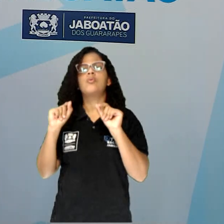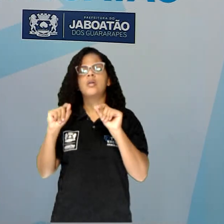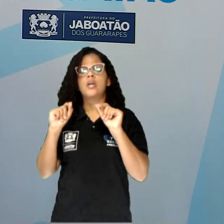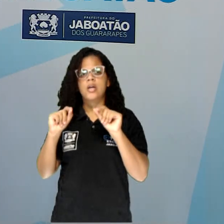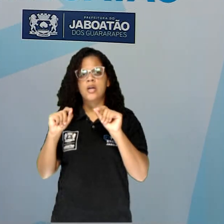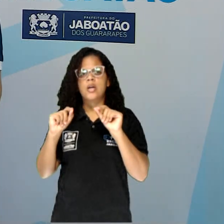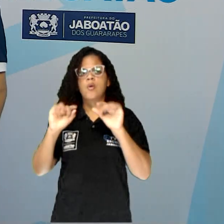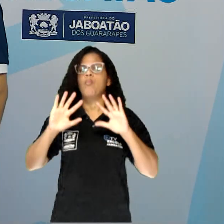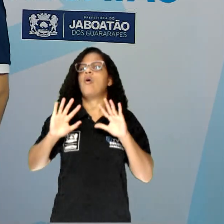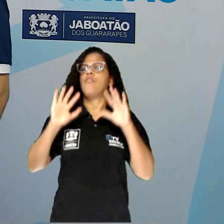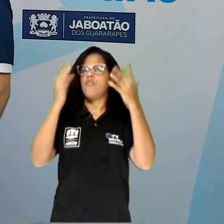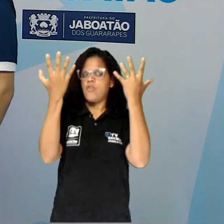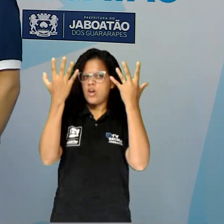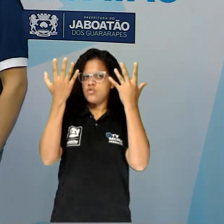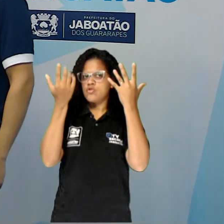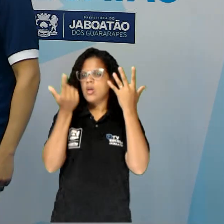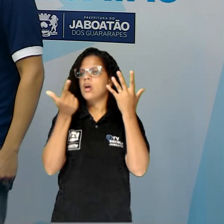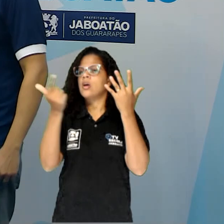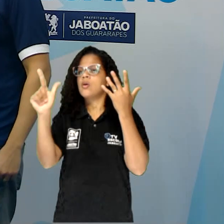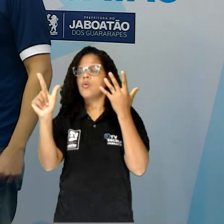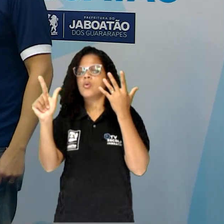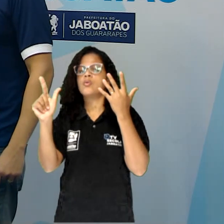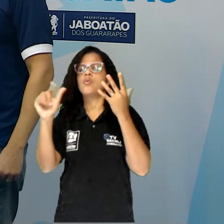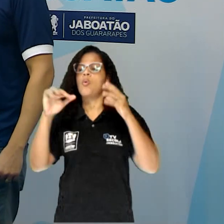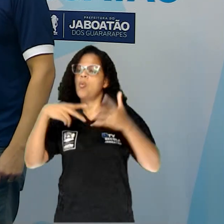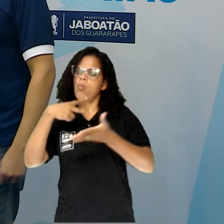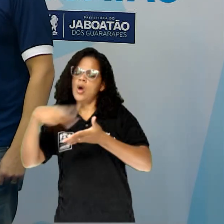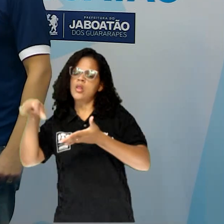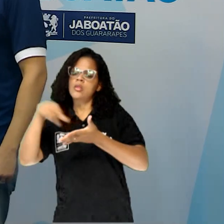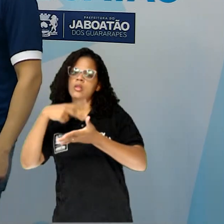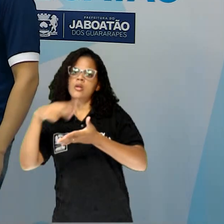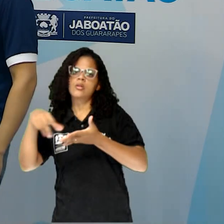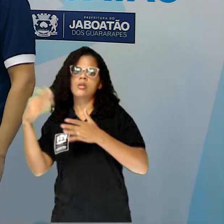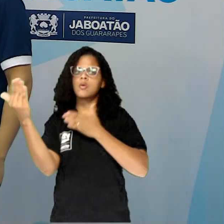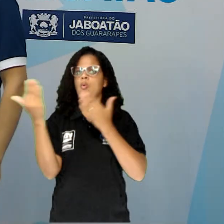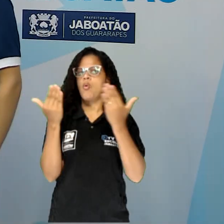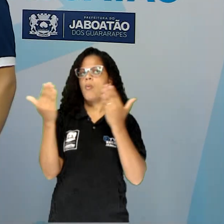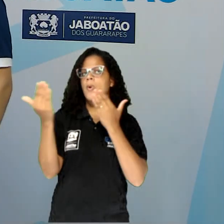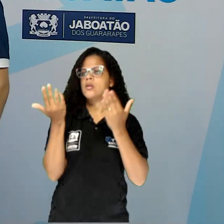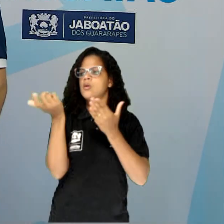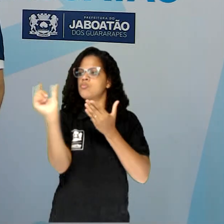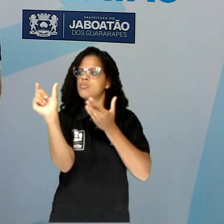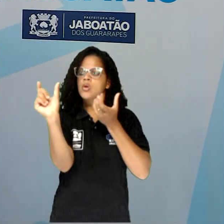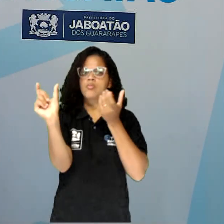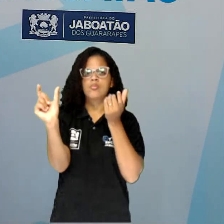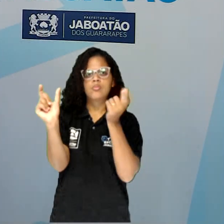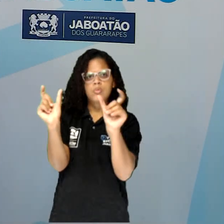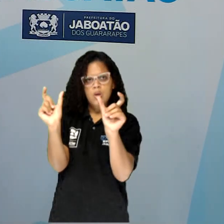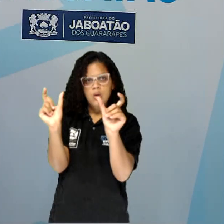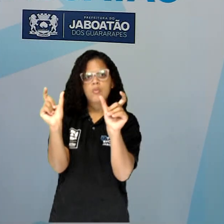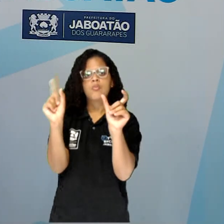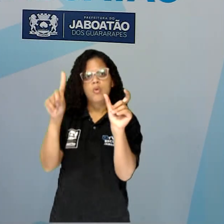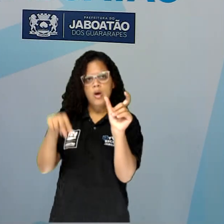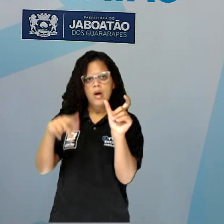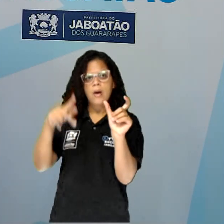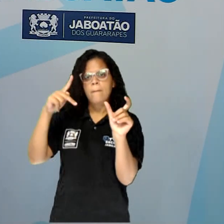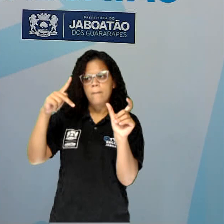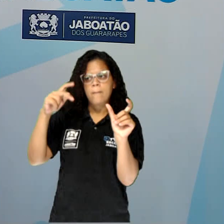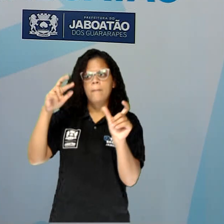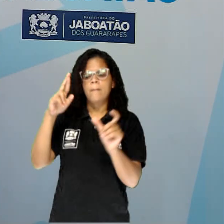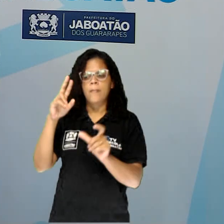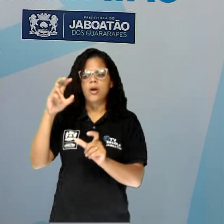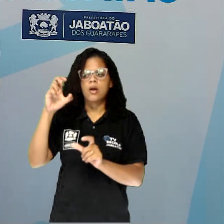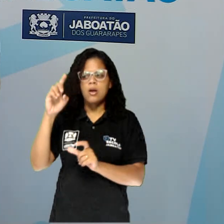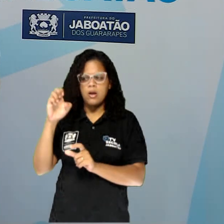Uma festa e, no outro momento, uma dança. Portanto, os termos destacados realmente são predicativos. A